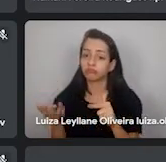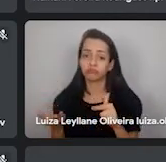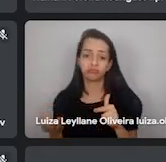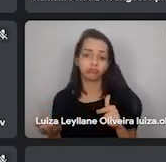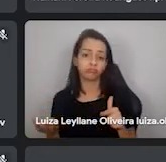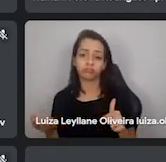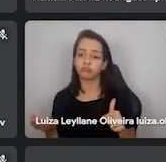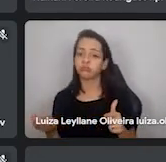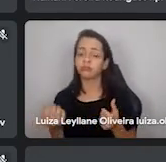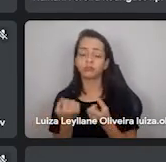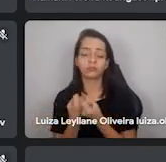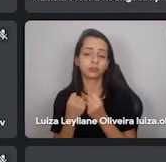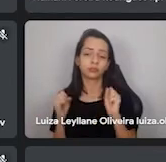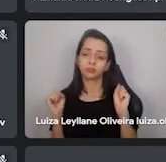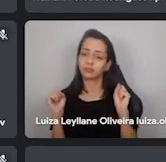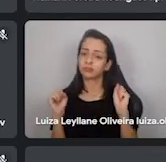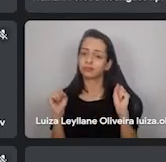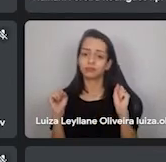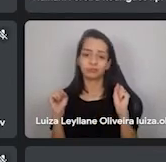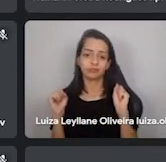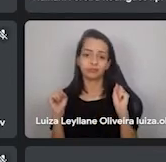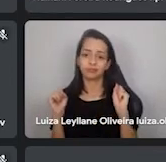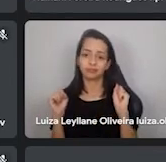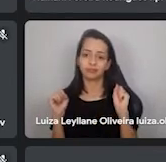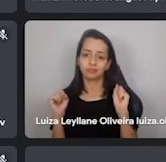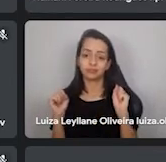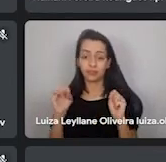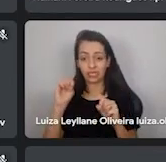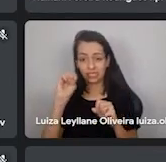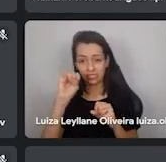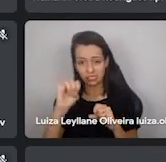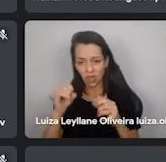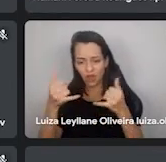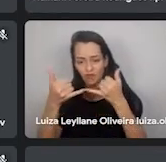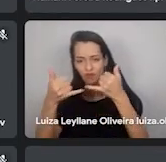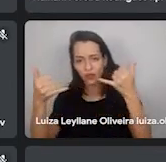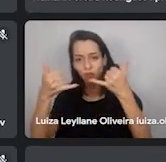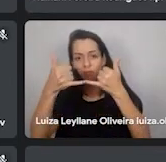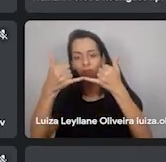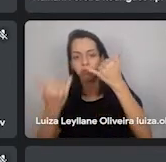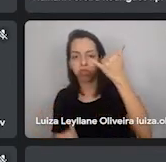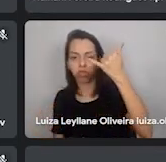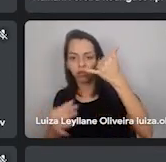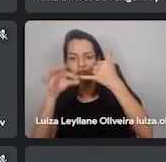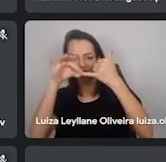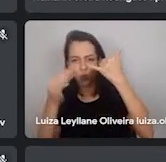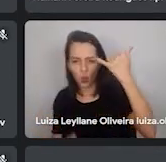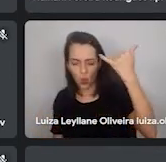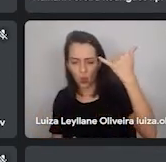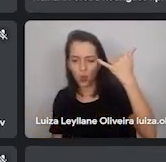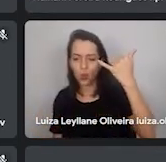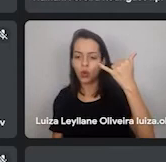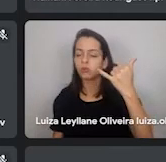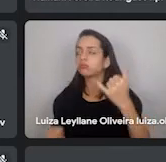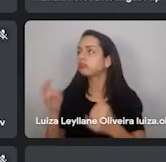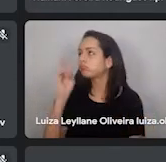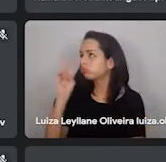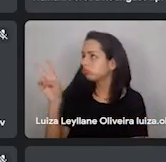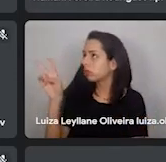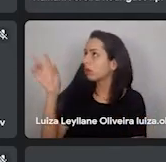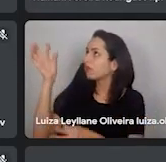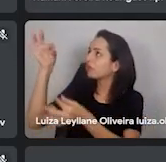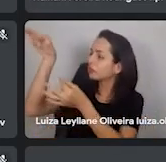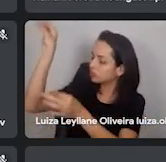Pessoal, se eu tenho um cabo partido, eu nunca vou saber se ele está desligado ou não. Por